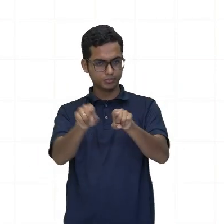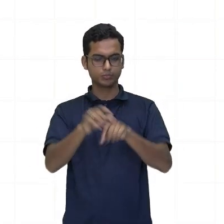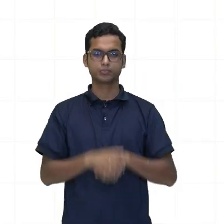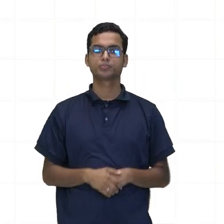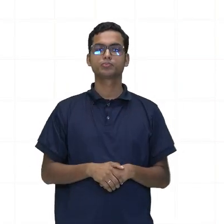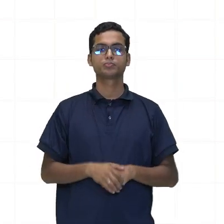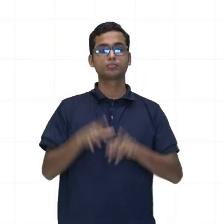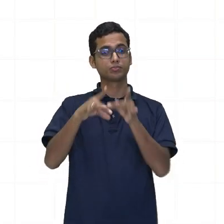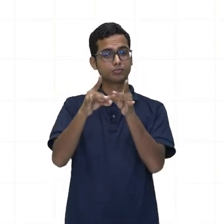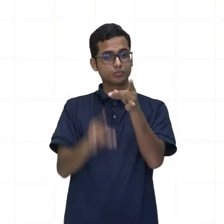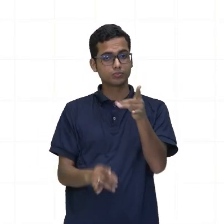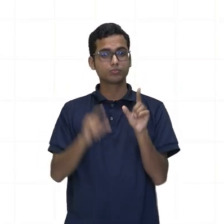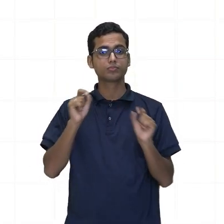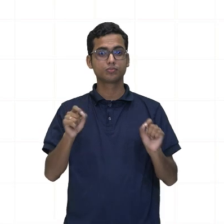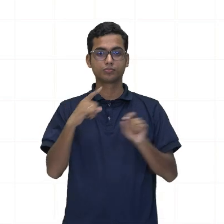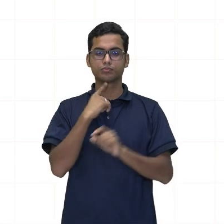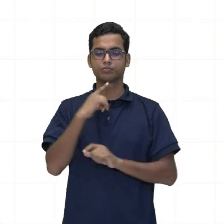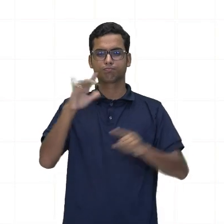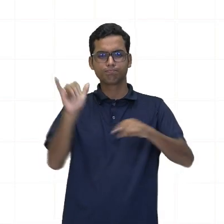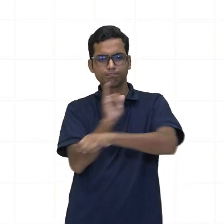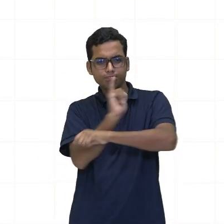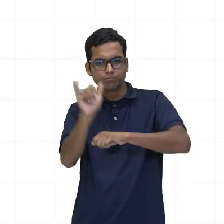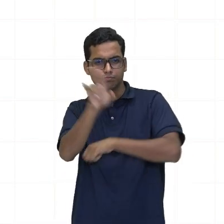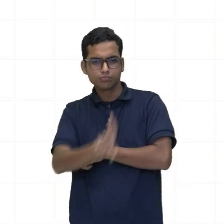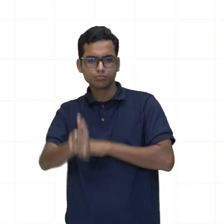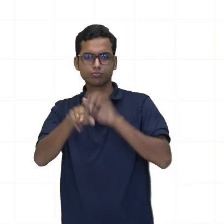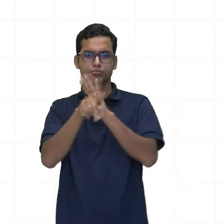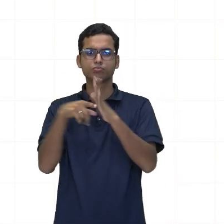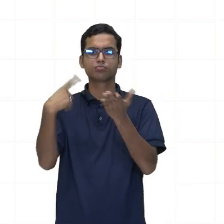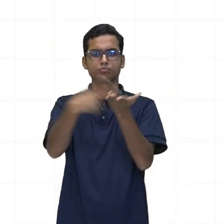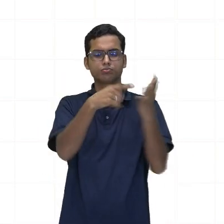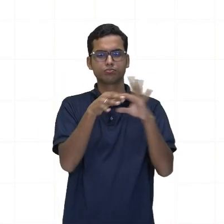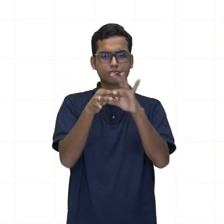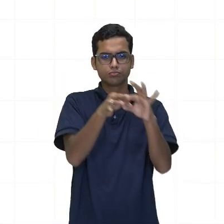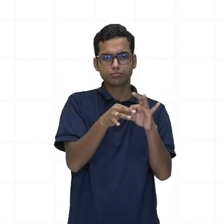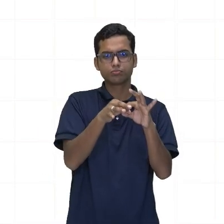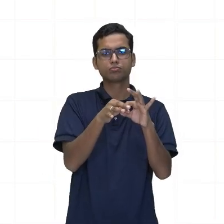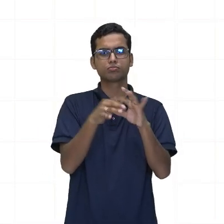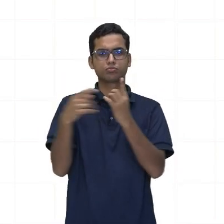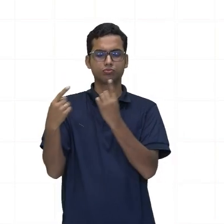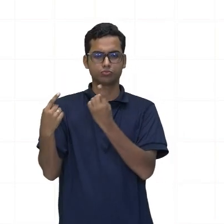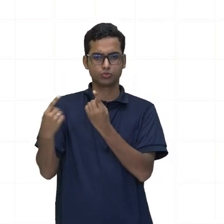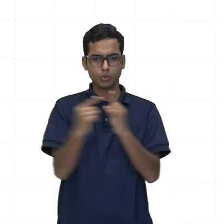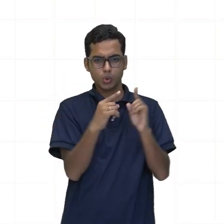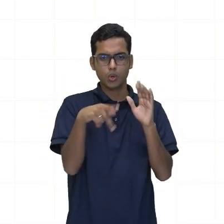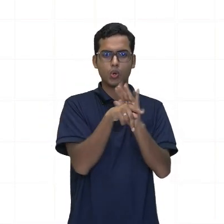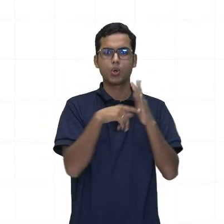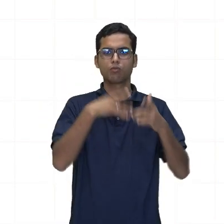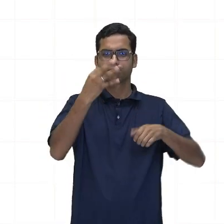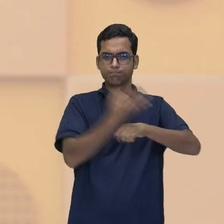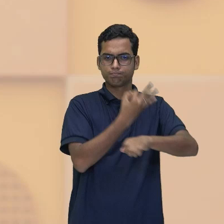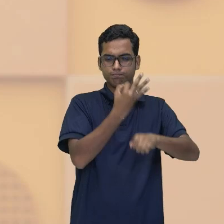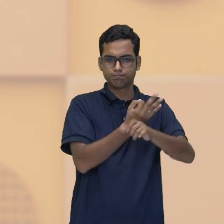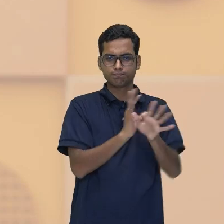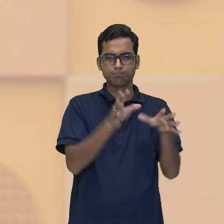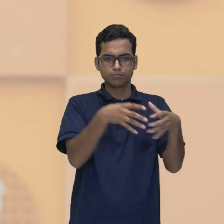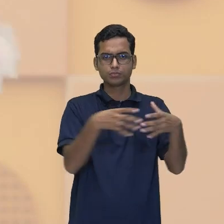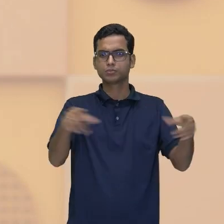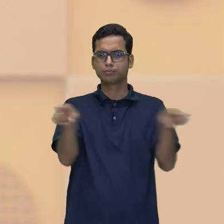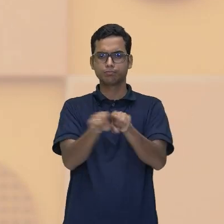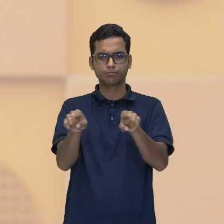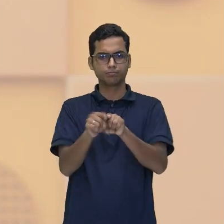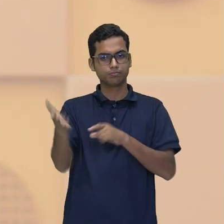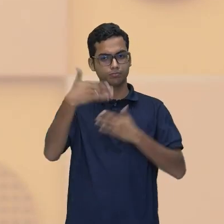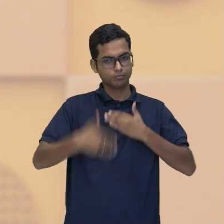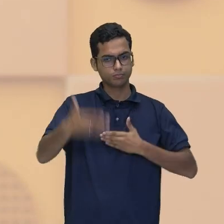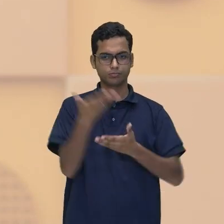E o detalhamento é os mecanismos utilizados pelas alianças, confrontos e resistências. Vamos